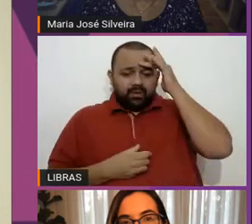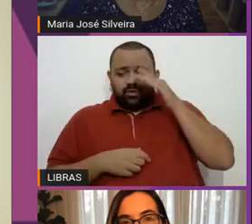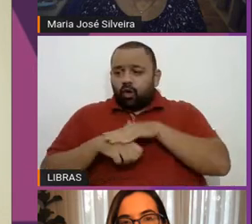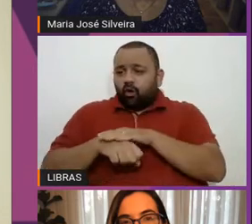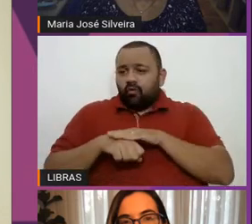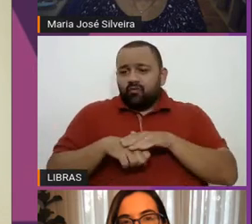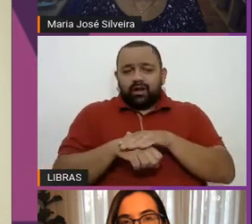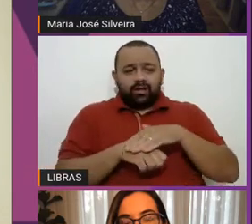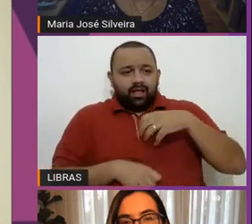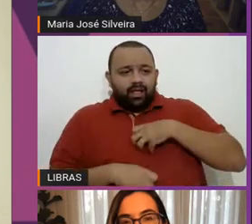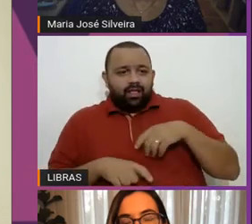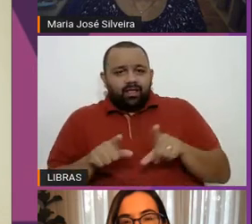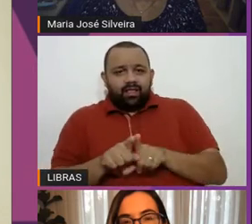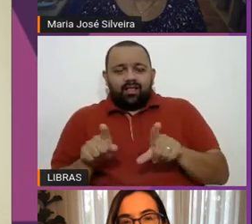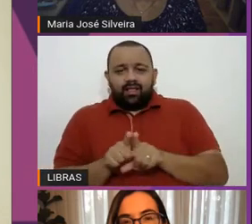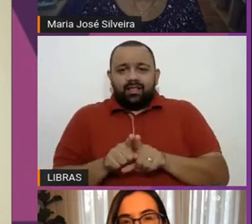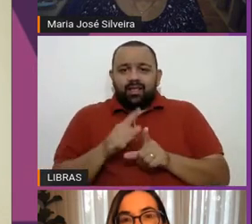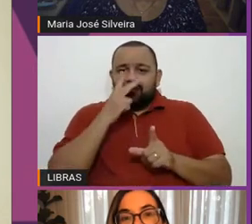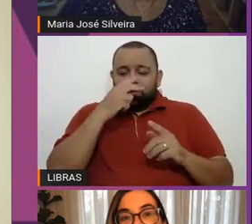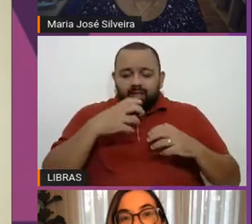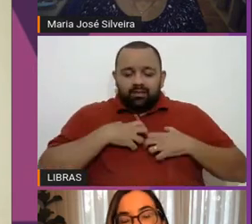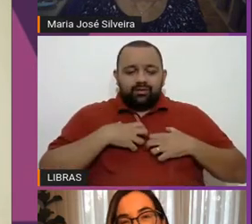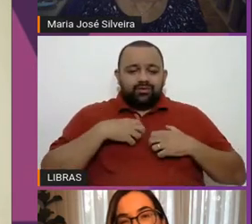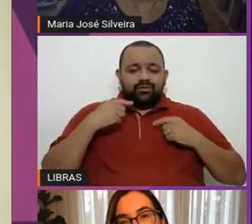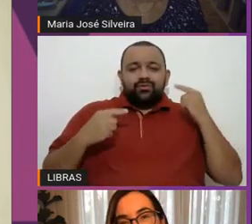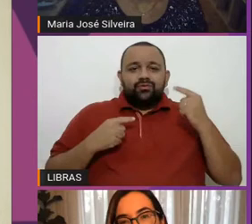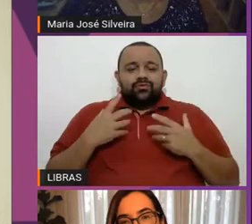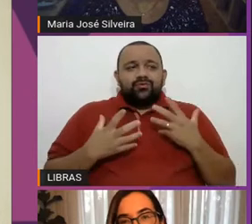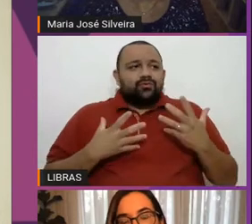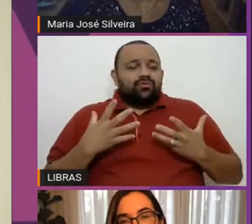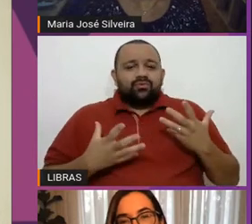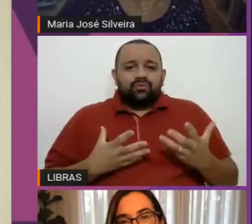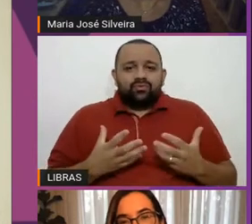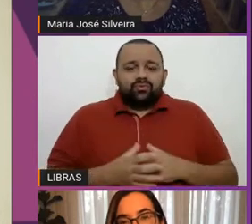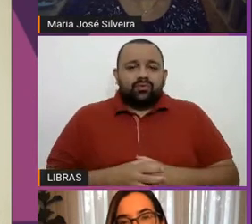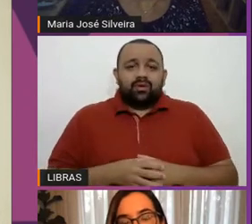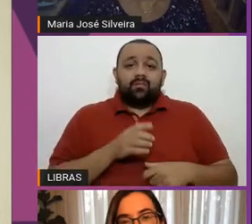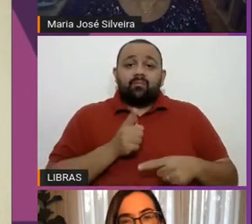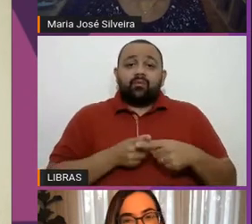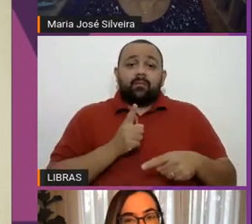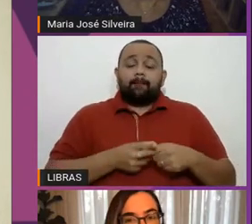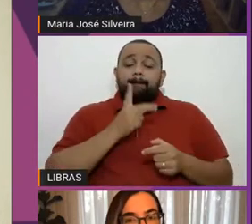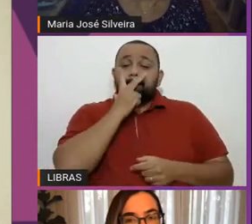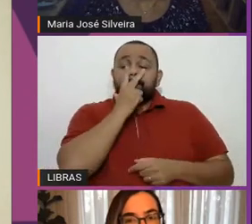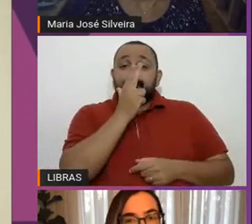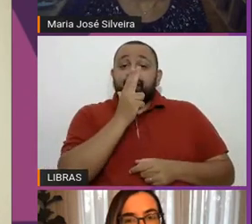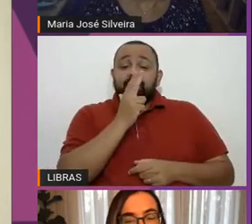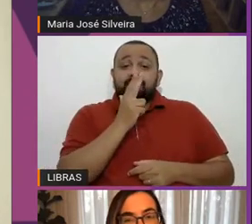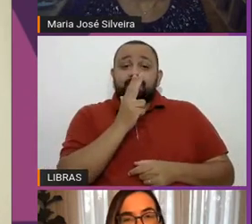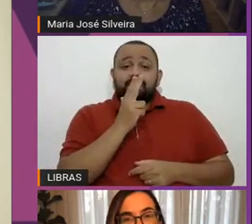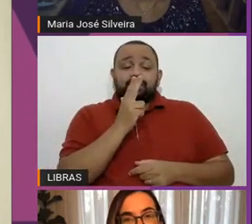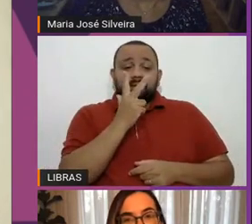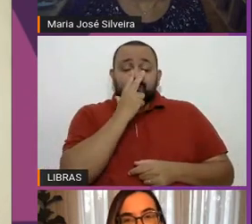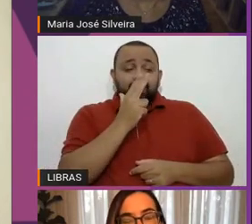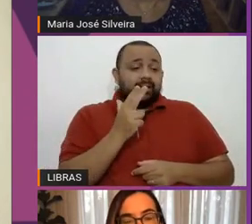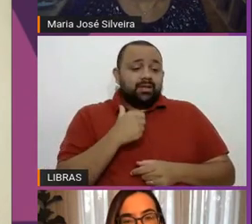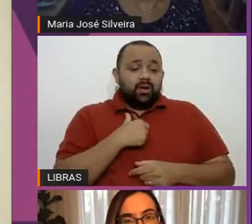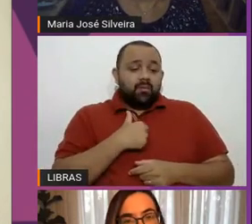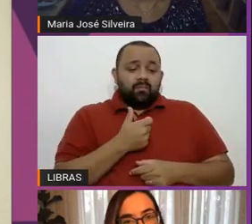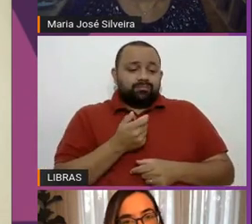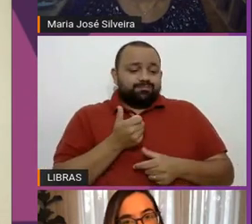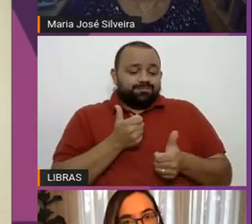sentiu também mas eu também me senti louca porque eu parecia que eu estava Prestes um